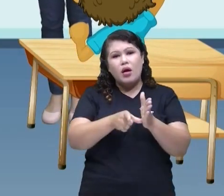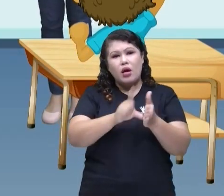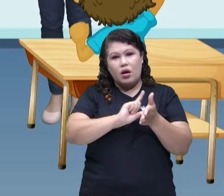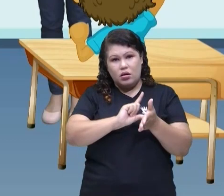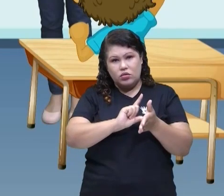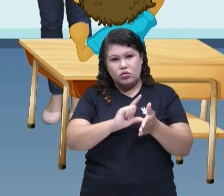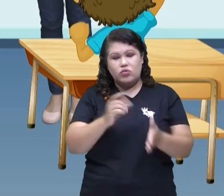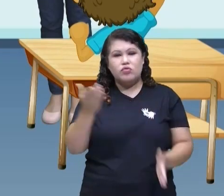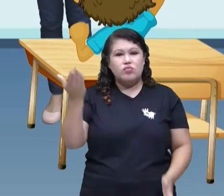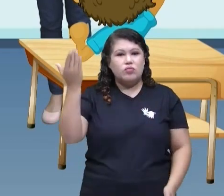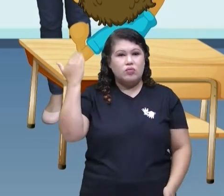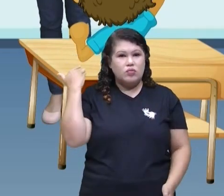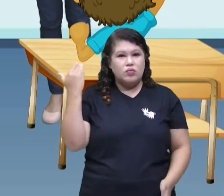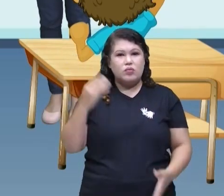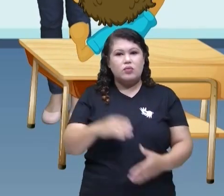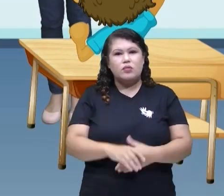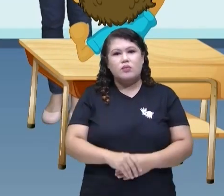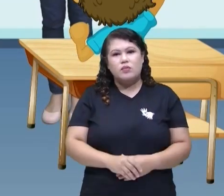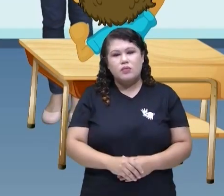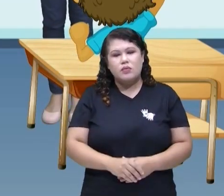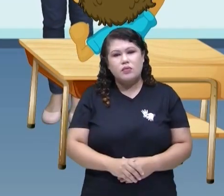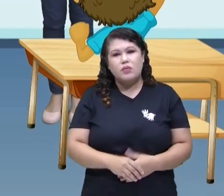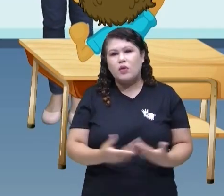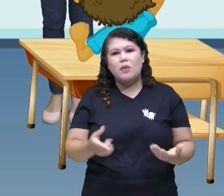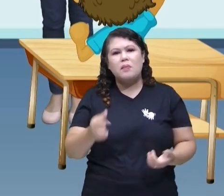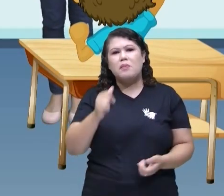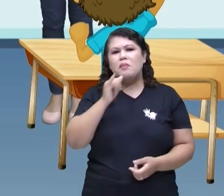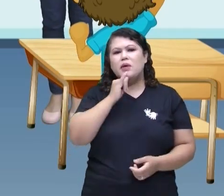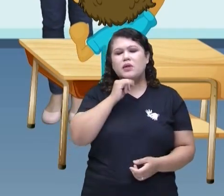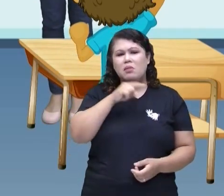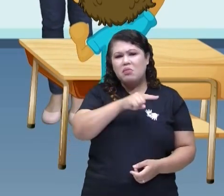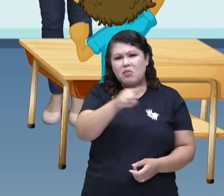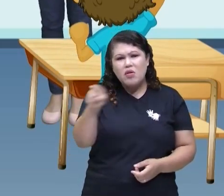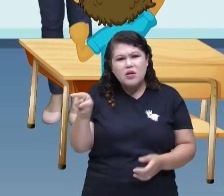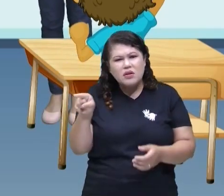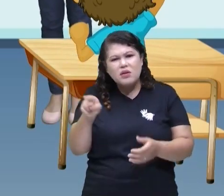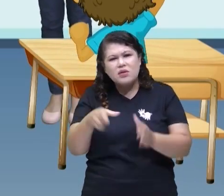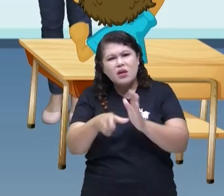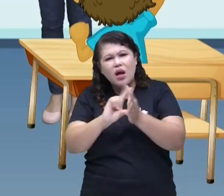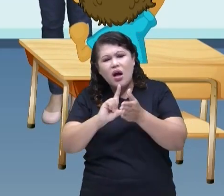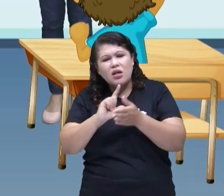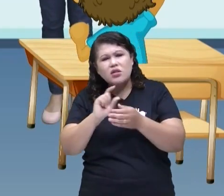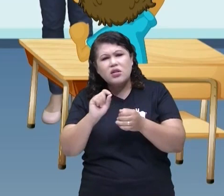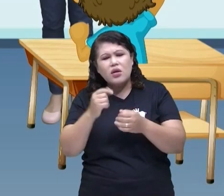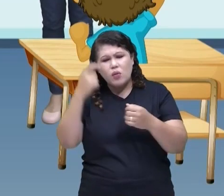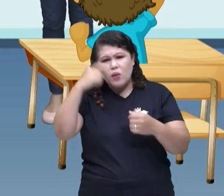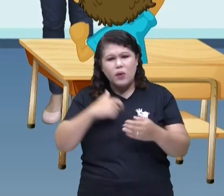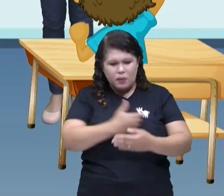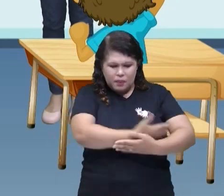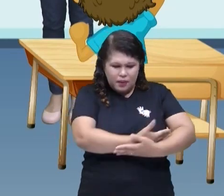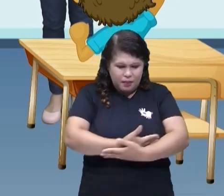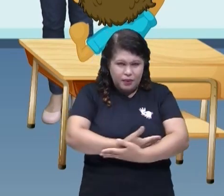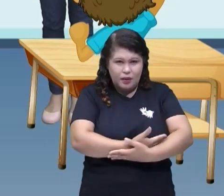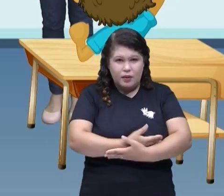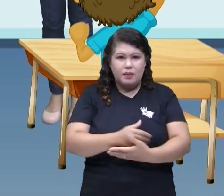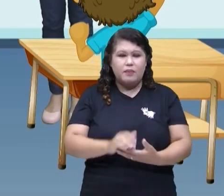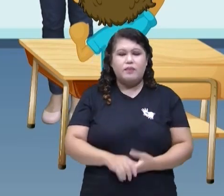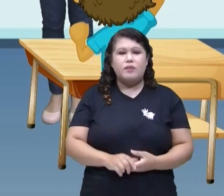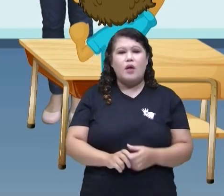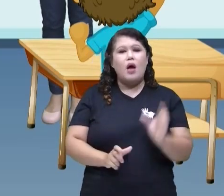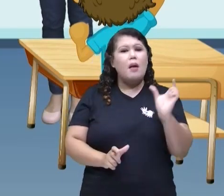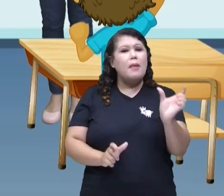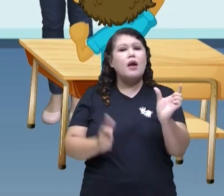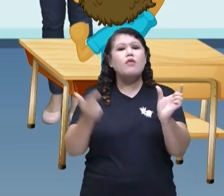já aconteceu. Por exemplo, antes vocês eram bebezinhos, não é verdade? Qual foi a outra palavra que nós descobrimos na aula de